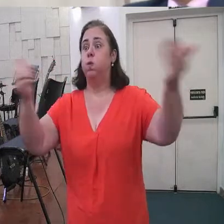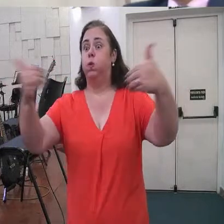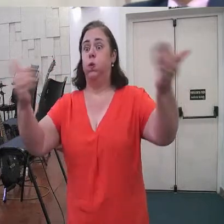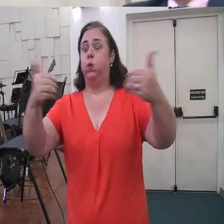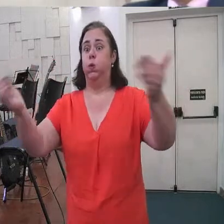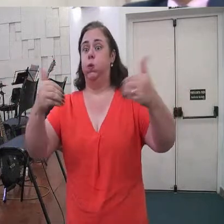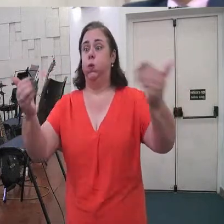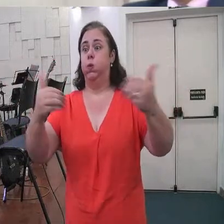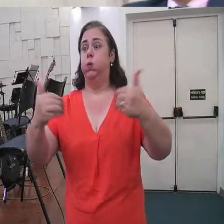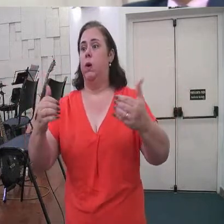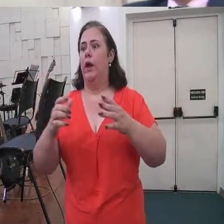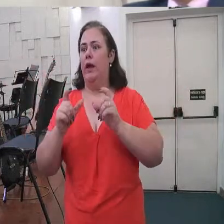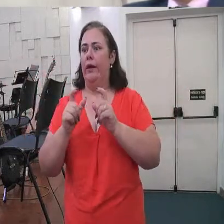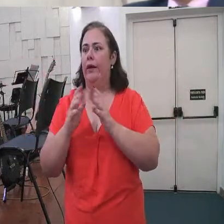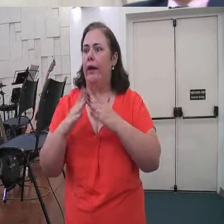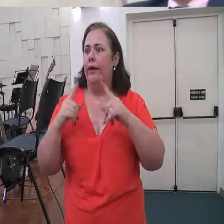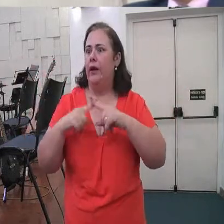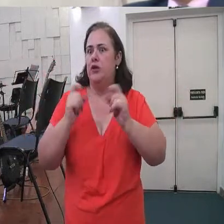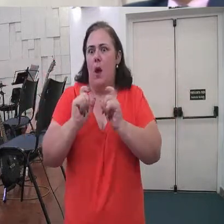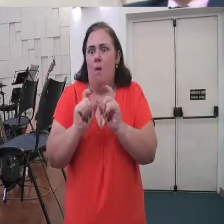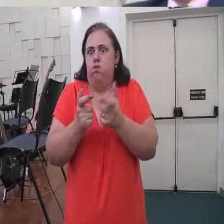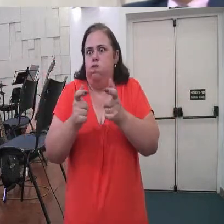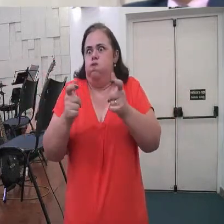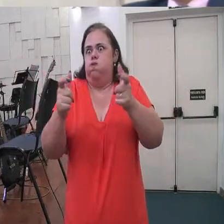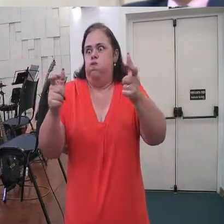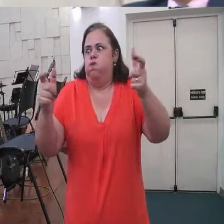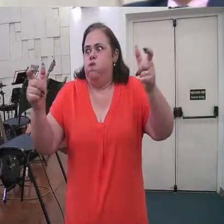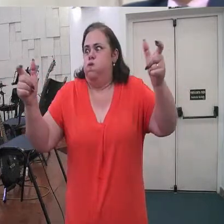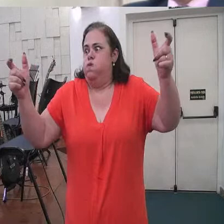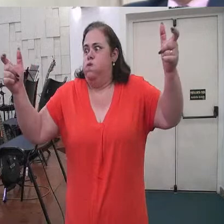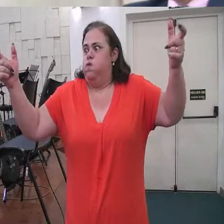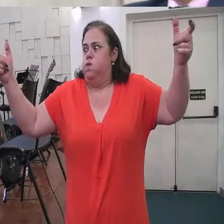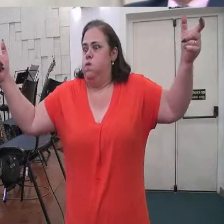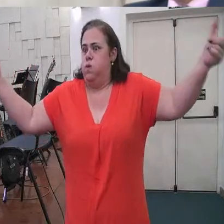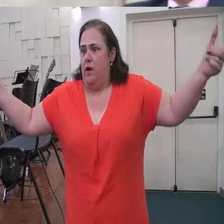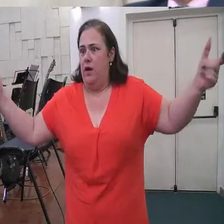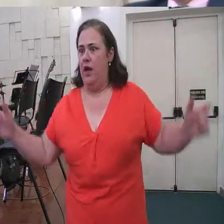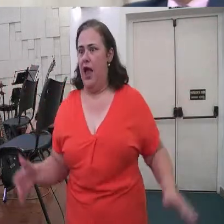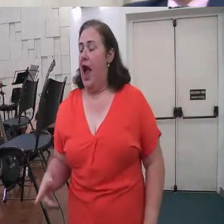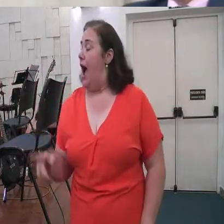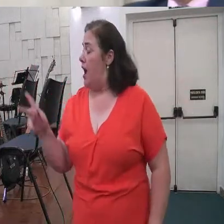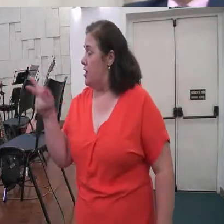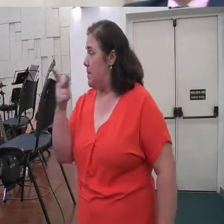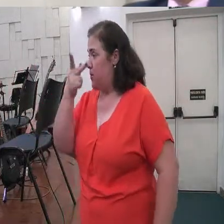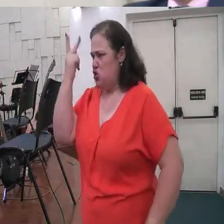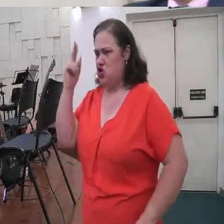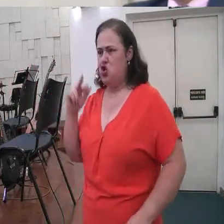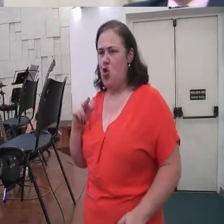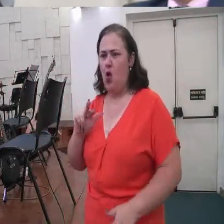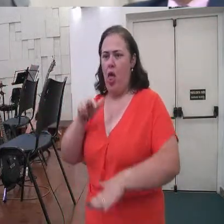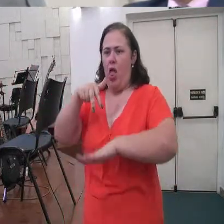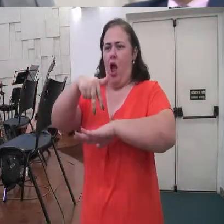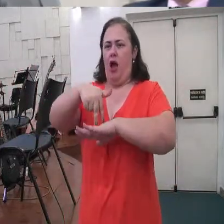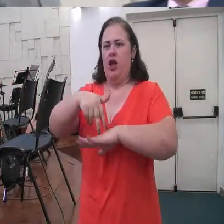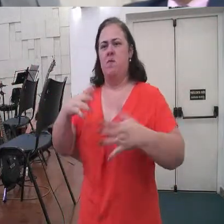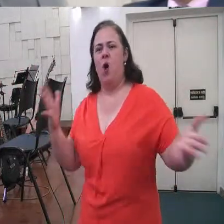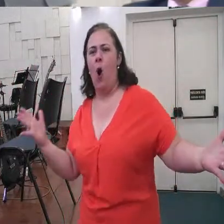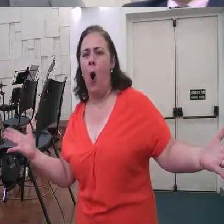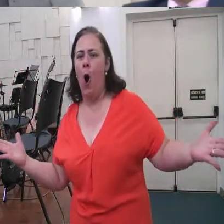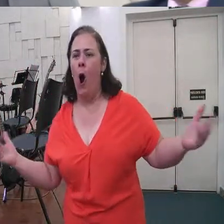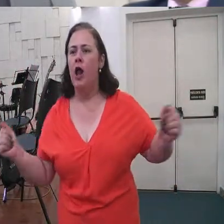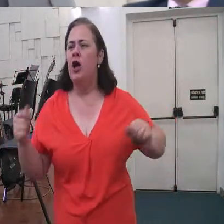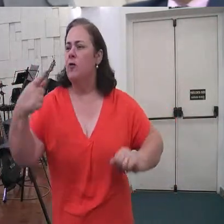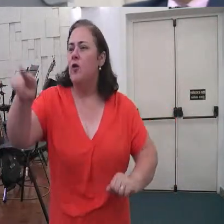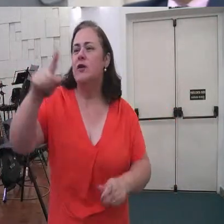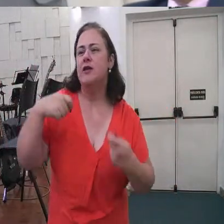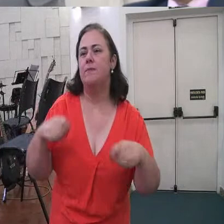naquela igreja. É a fé pragmática, né? Um determinado líder religioso, adepto desse tipo de fé, diz: para Jesus